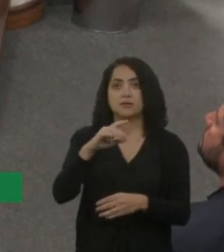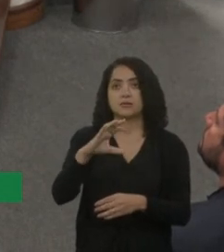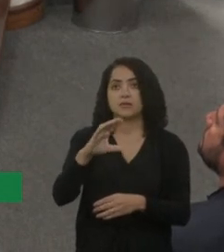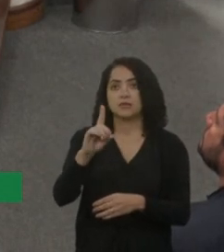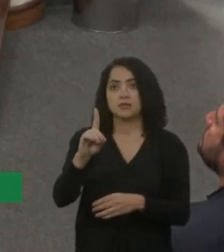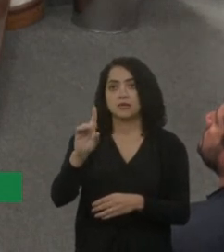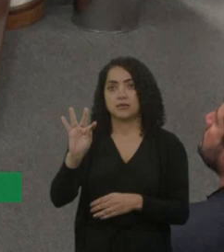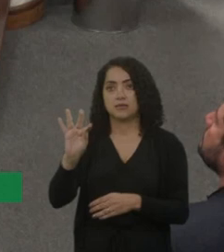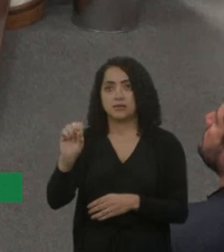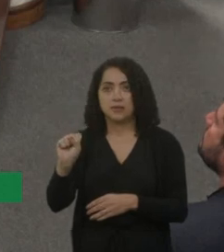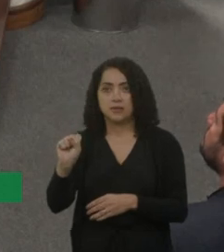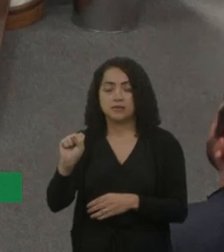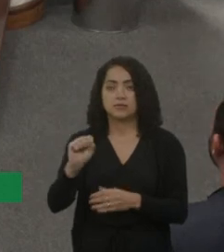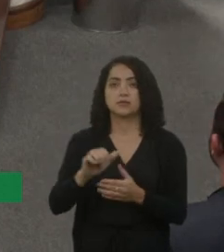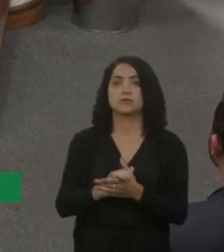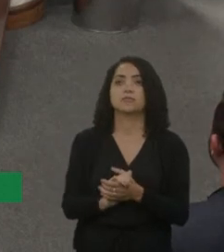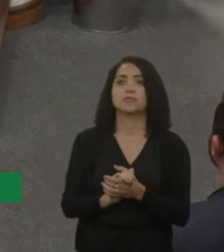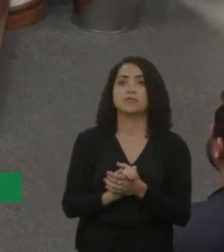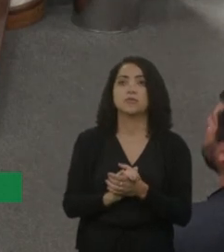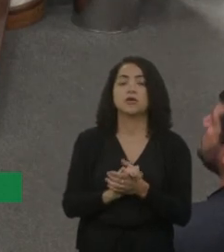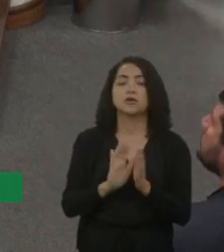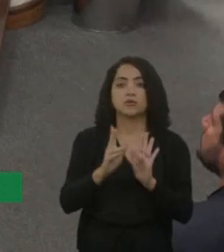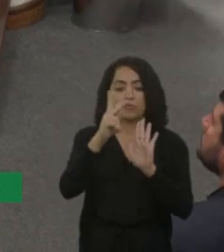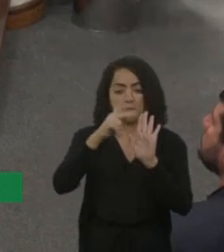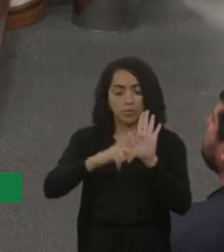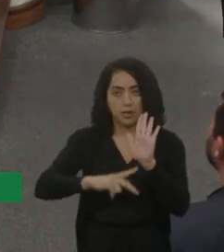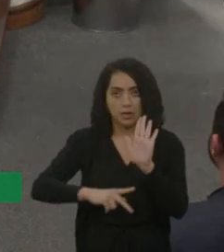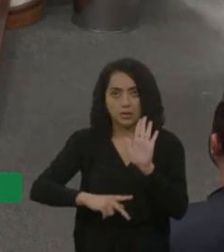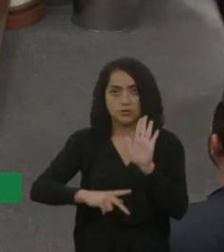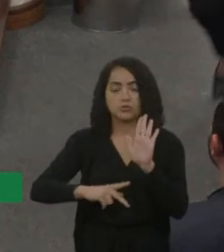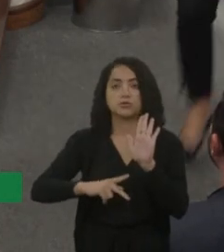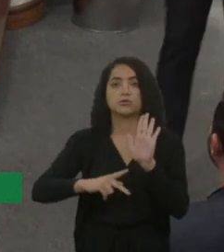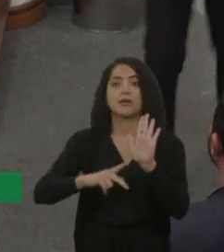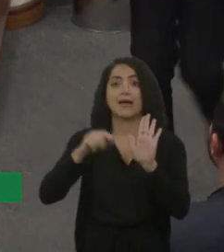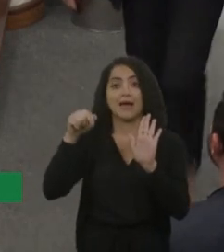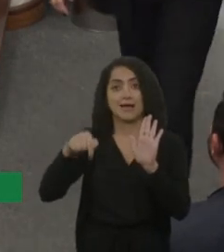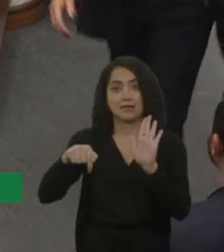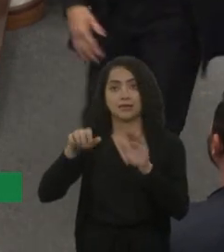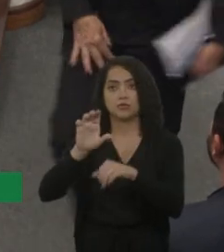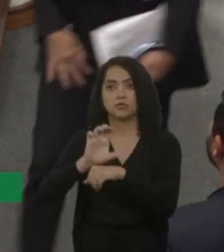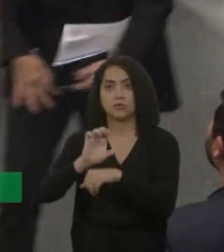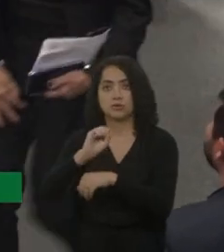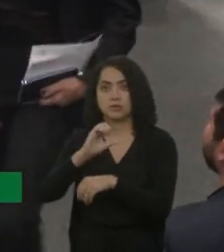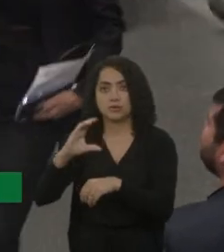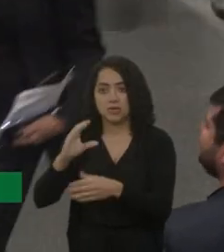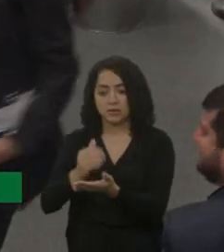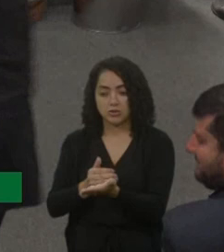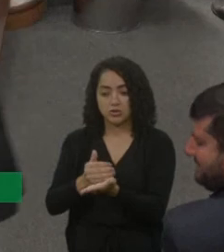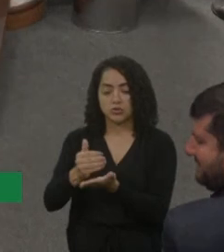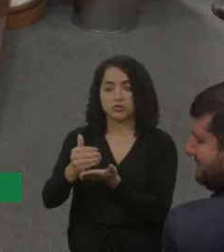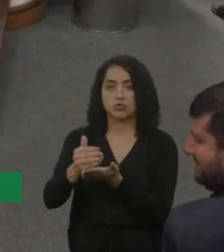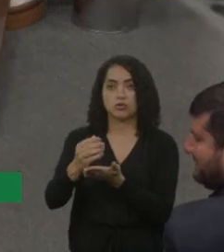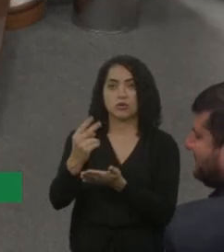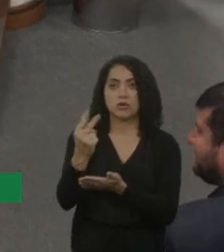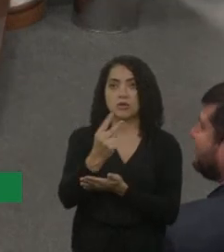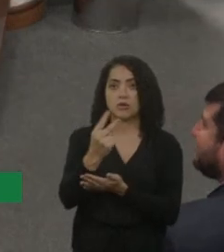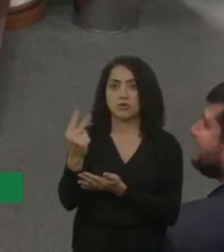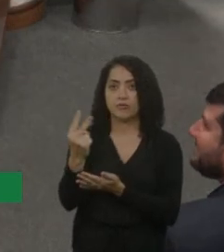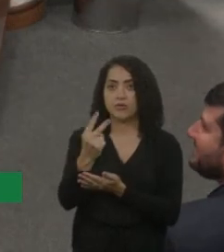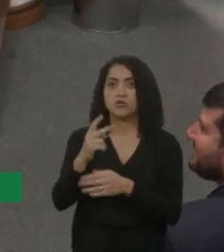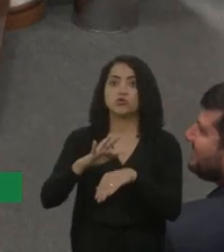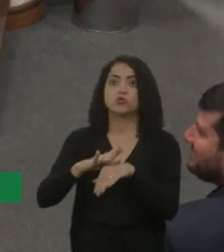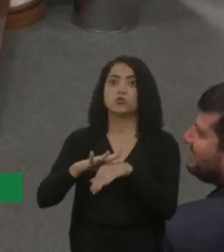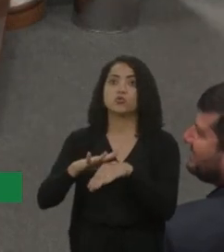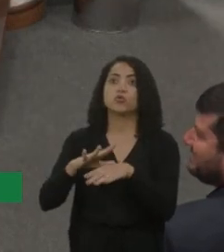e diretrizes terapêuticas estabelecidos. Em Santa Catarina, a gente iniciou com 22 patologias com